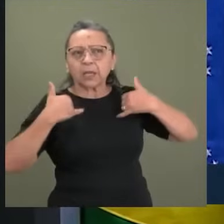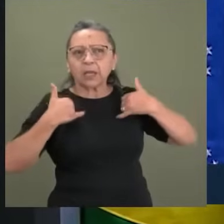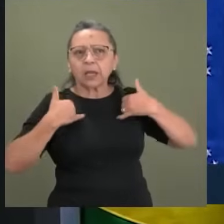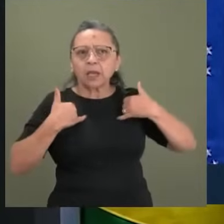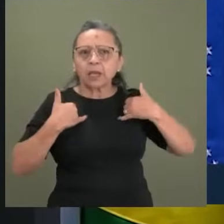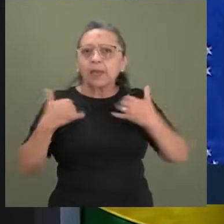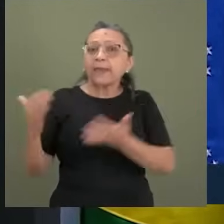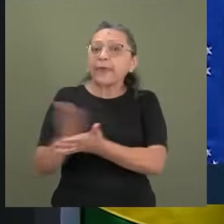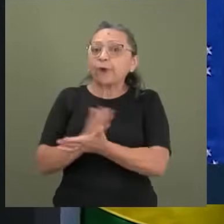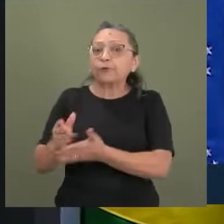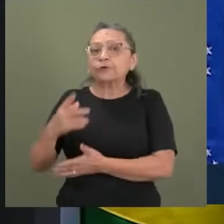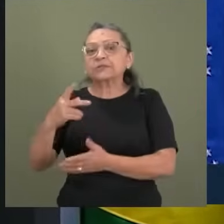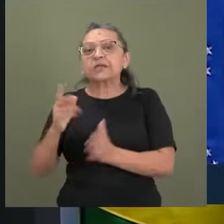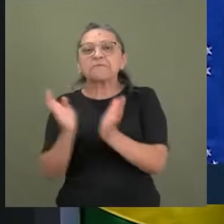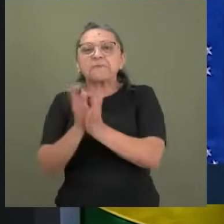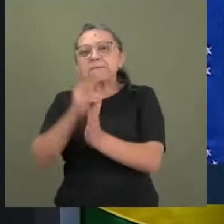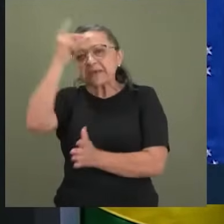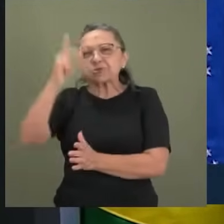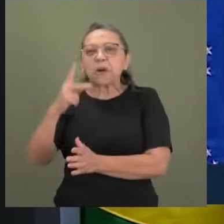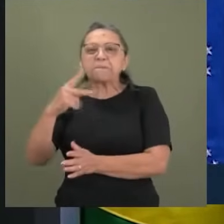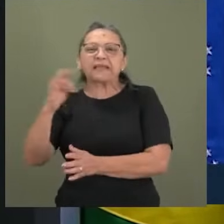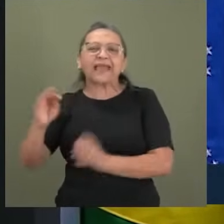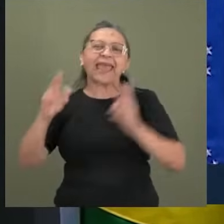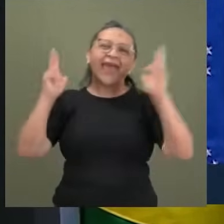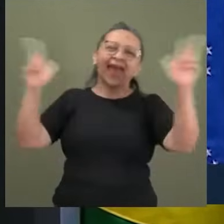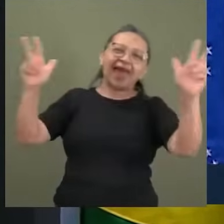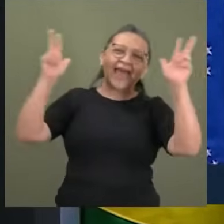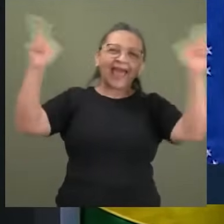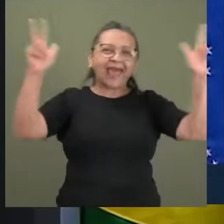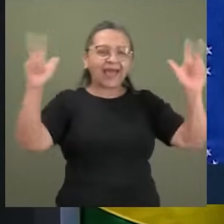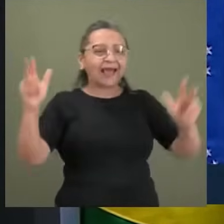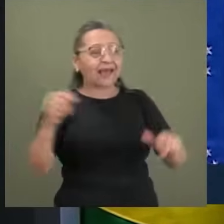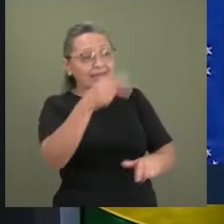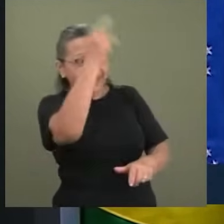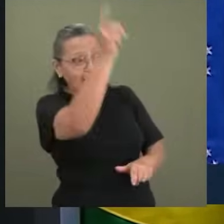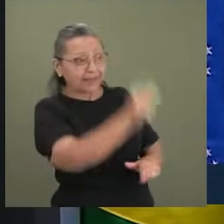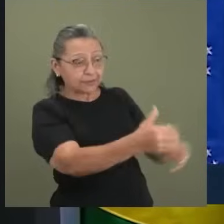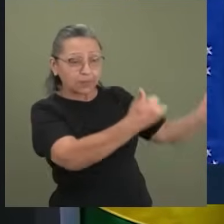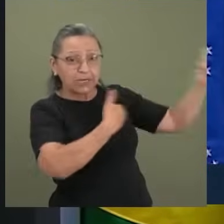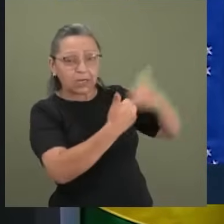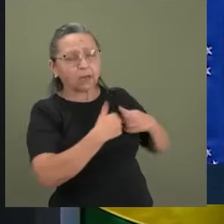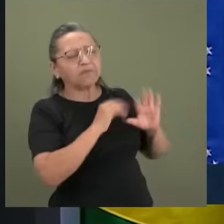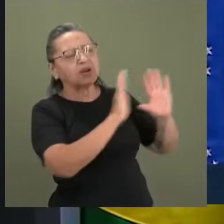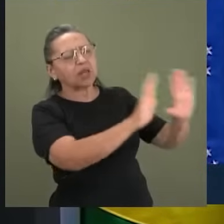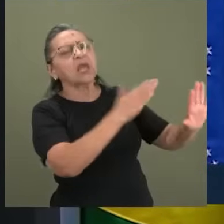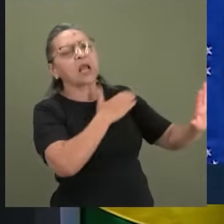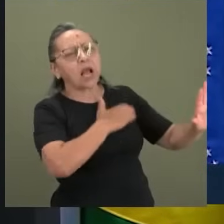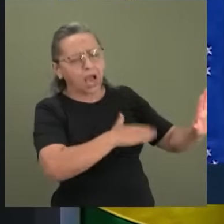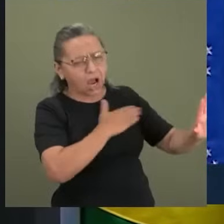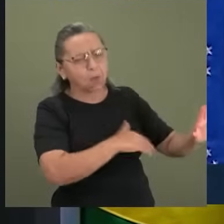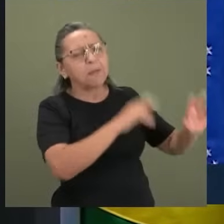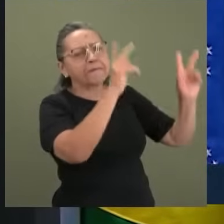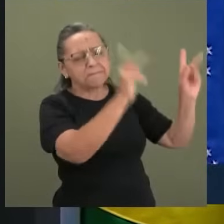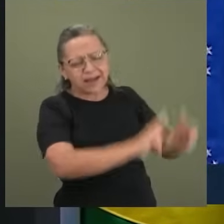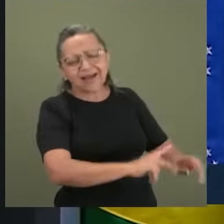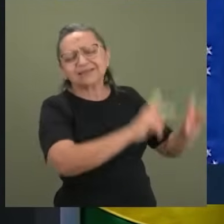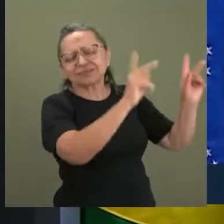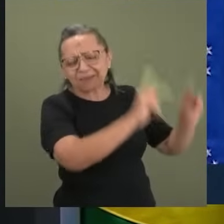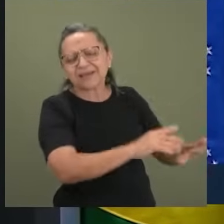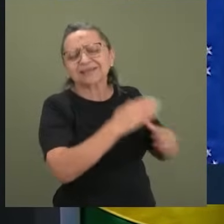petistas festejando Brasil aa eu disse tenham paz porque se eles entrarem pela porta que entramos